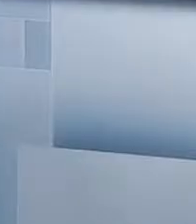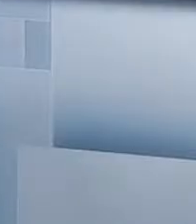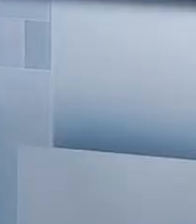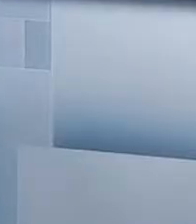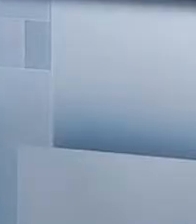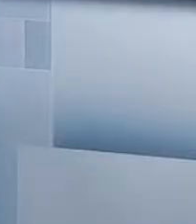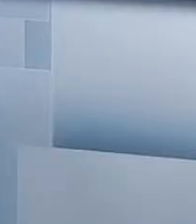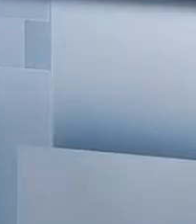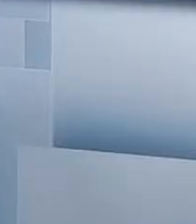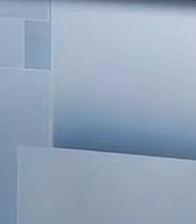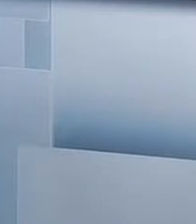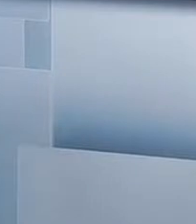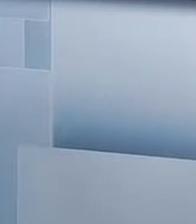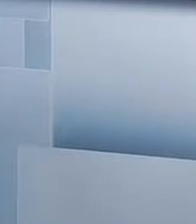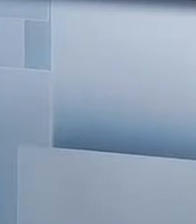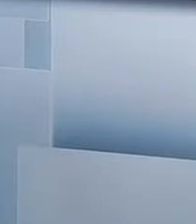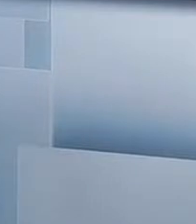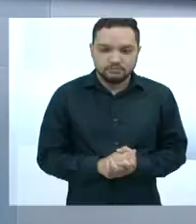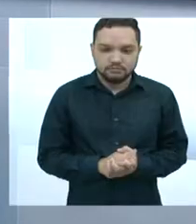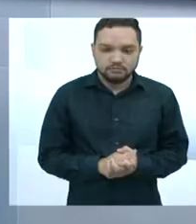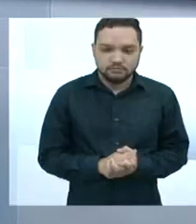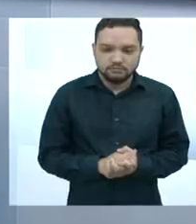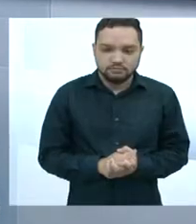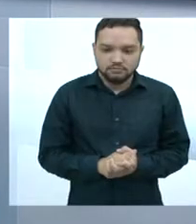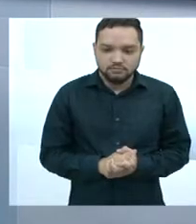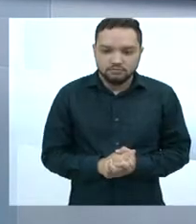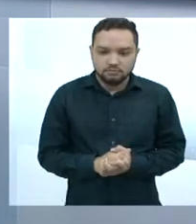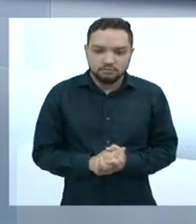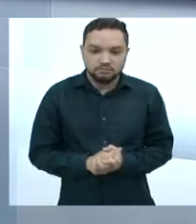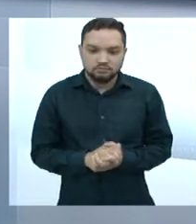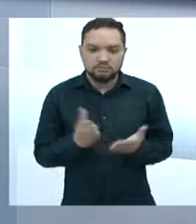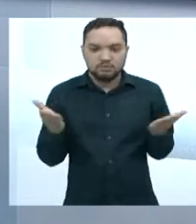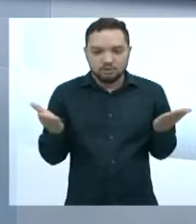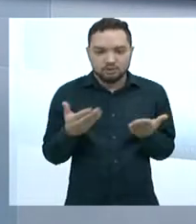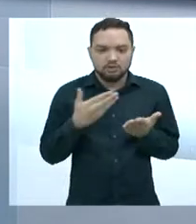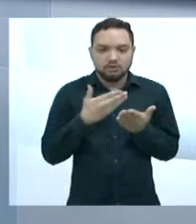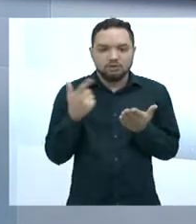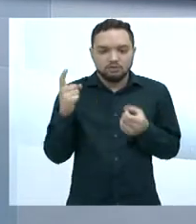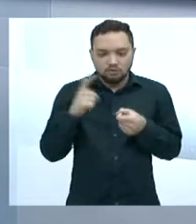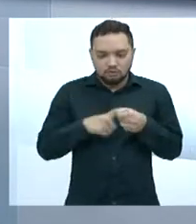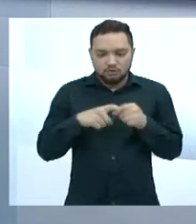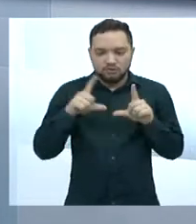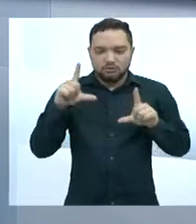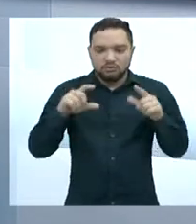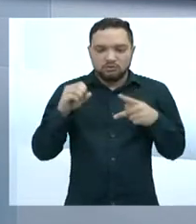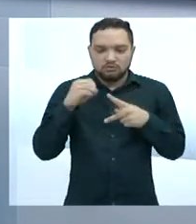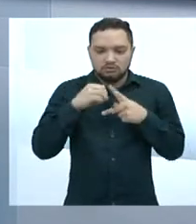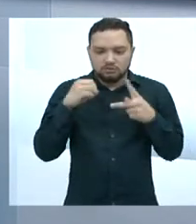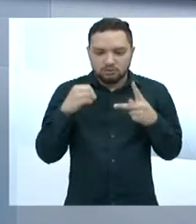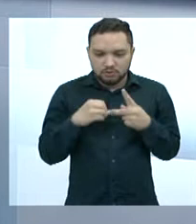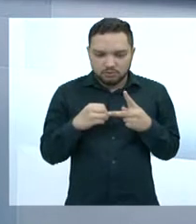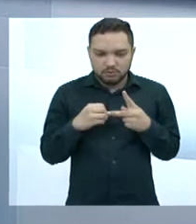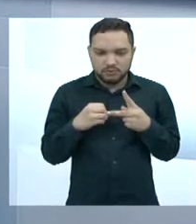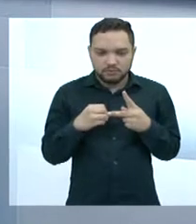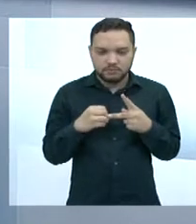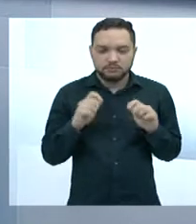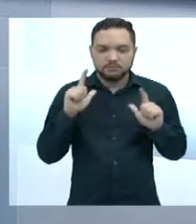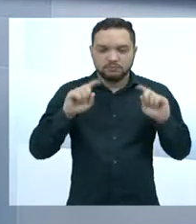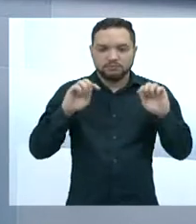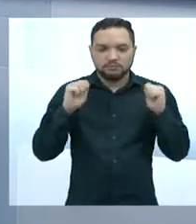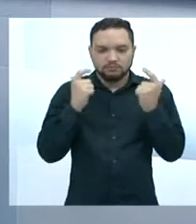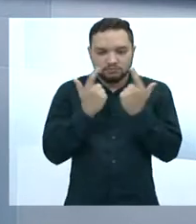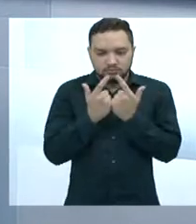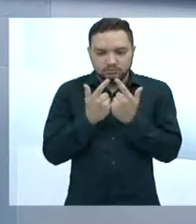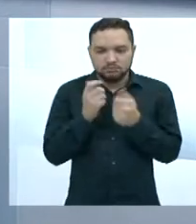Estamos de volta com o programa Pela Ordem, aqui pela TV Fortaleza e TV Assembleia para Fortaleza, região metropolitana e todo o estado do